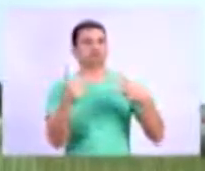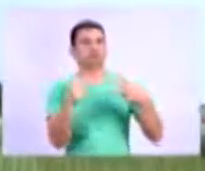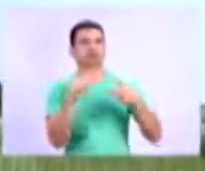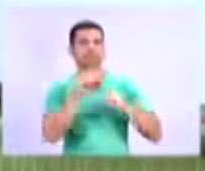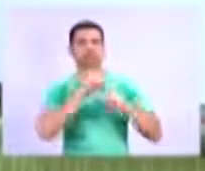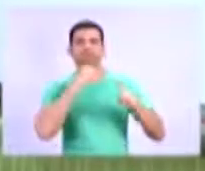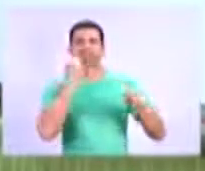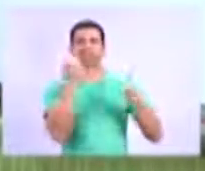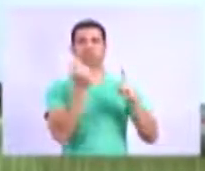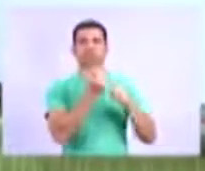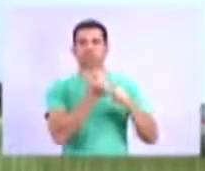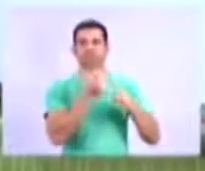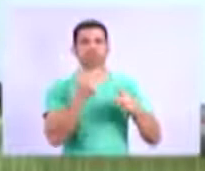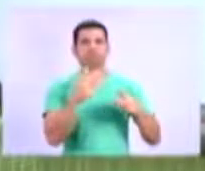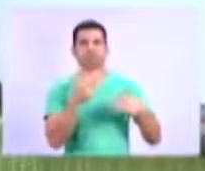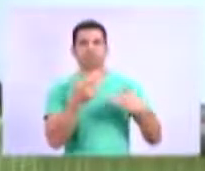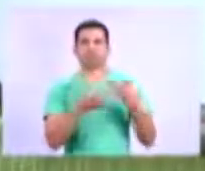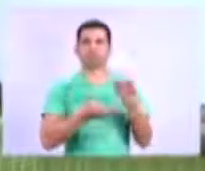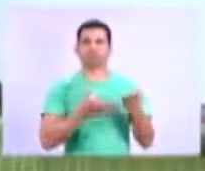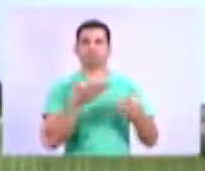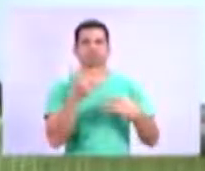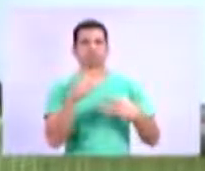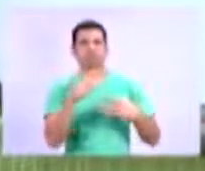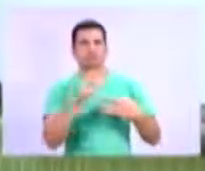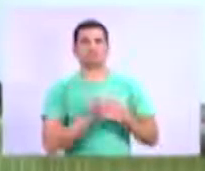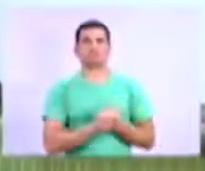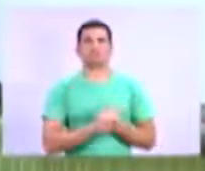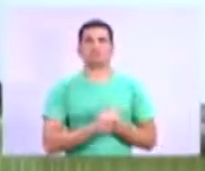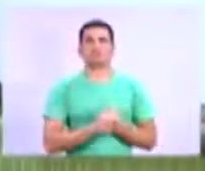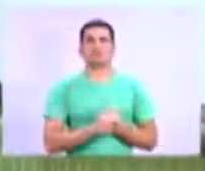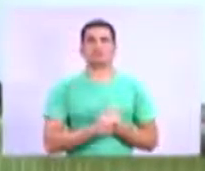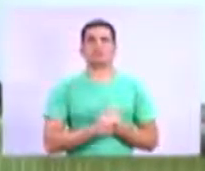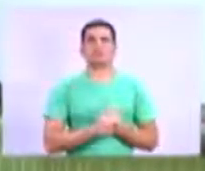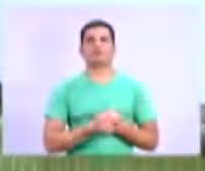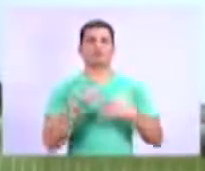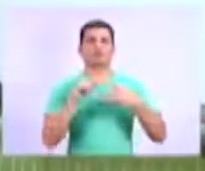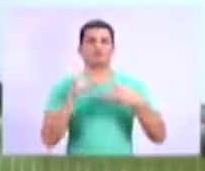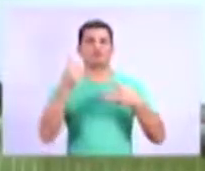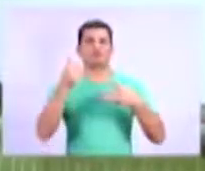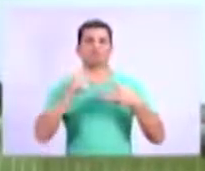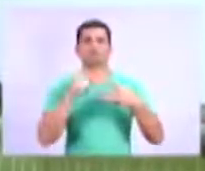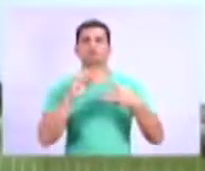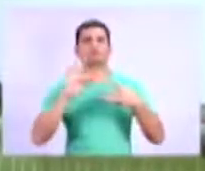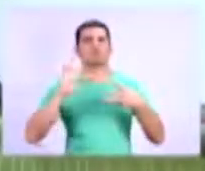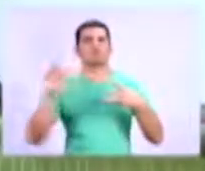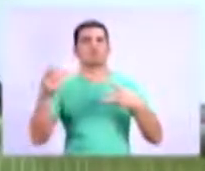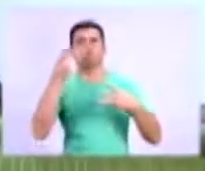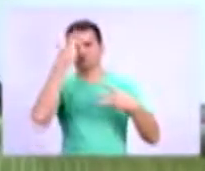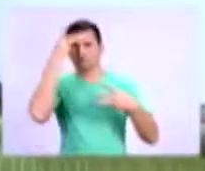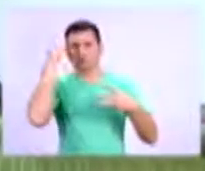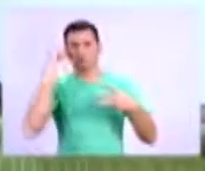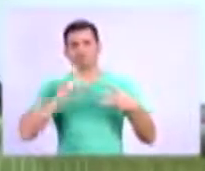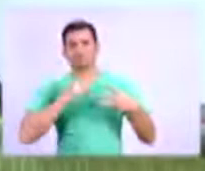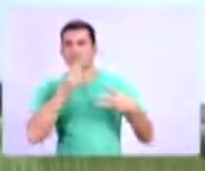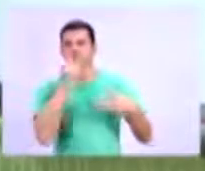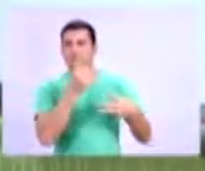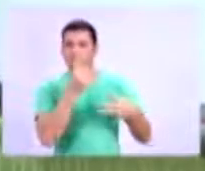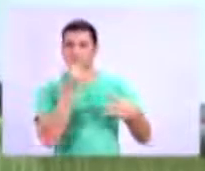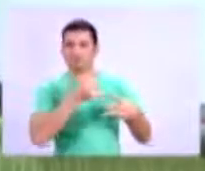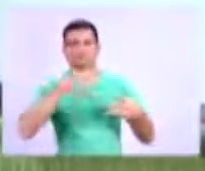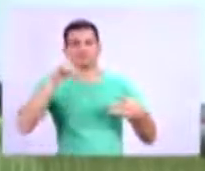Na primeira condição, por exemplo, nem todas as pessoas têm direito ao discurso, né? Nós